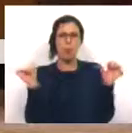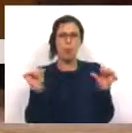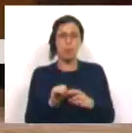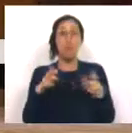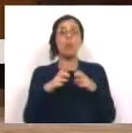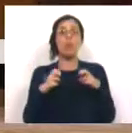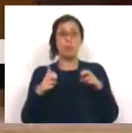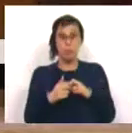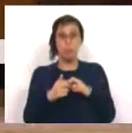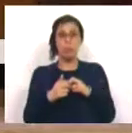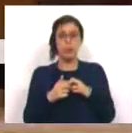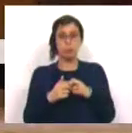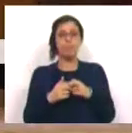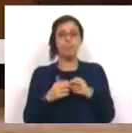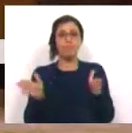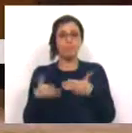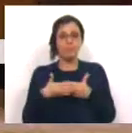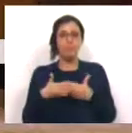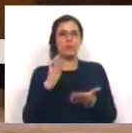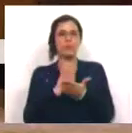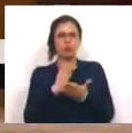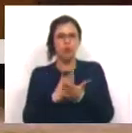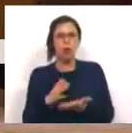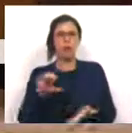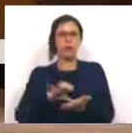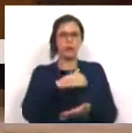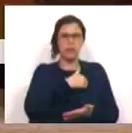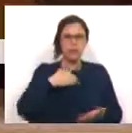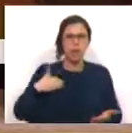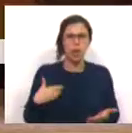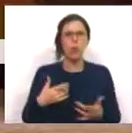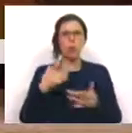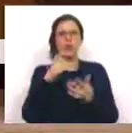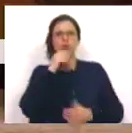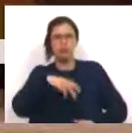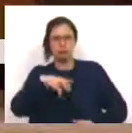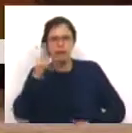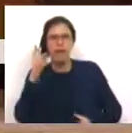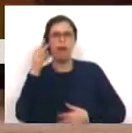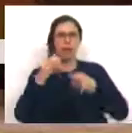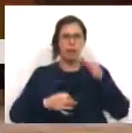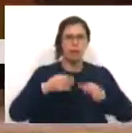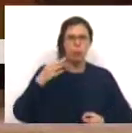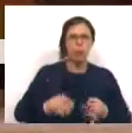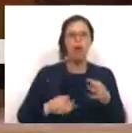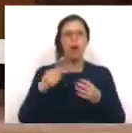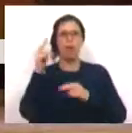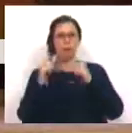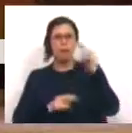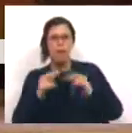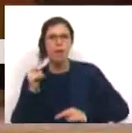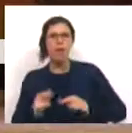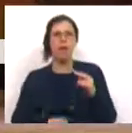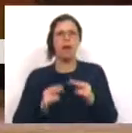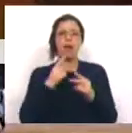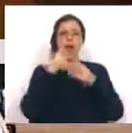este problema e foram encerrando escolas, centros de saúde, postos da GNR, tribunais, repartições de